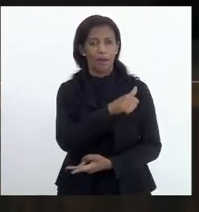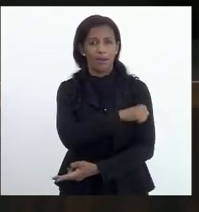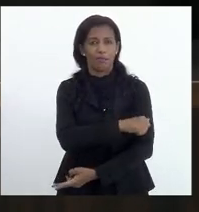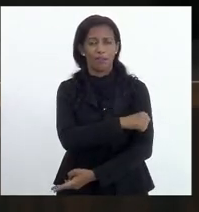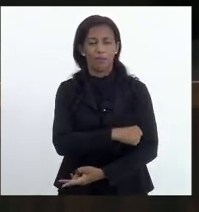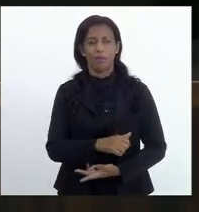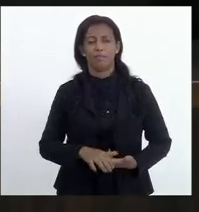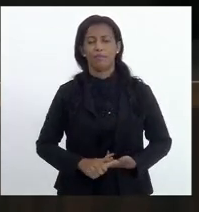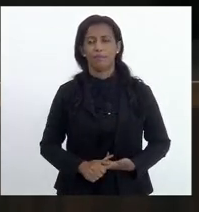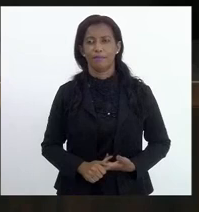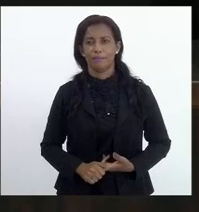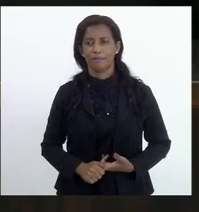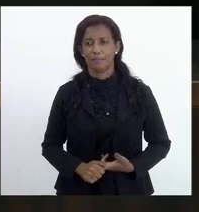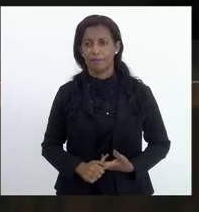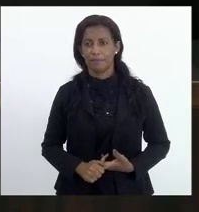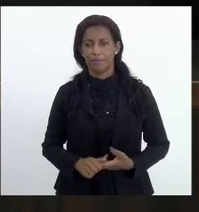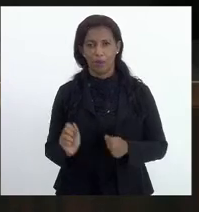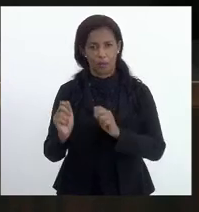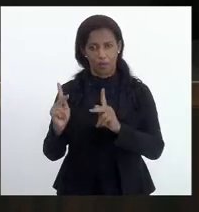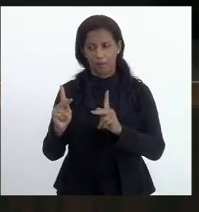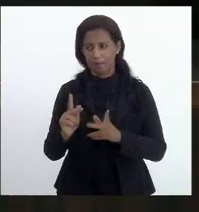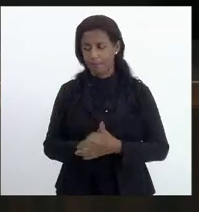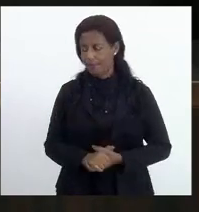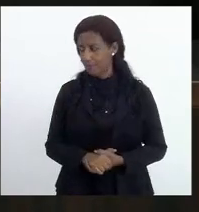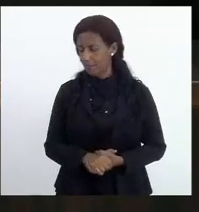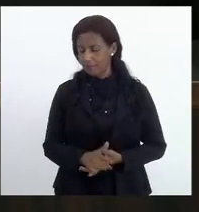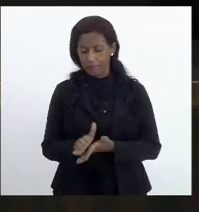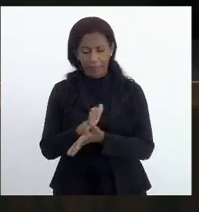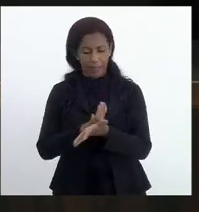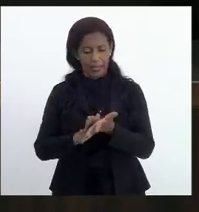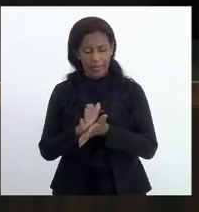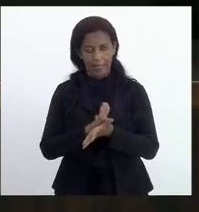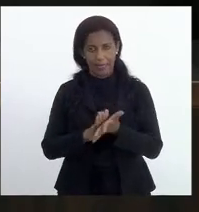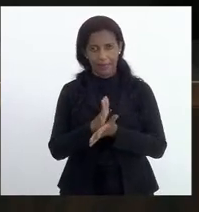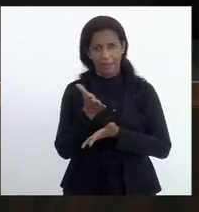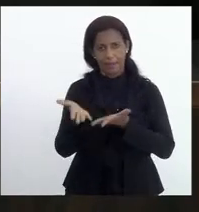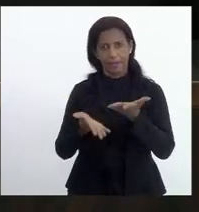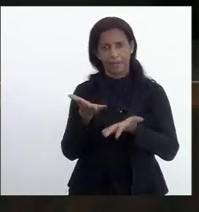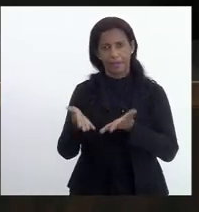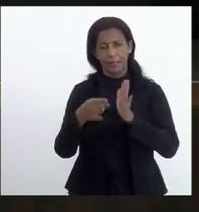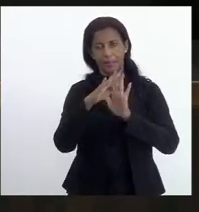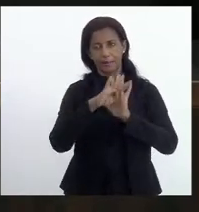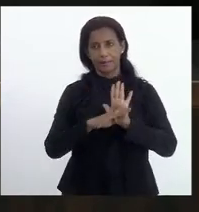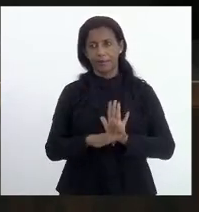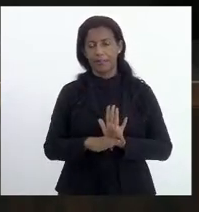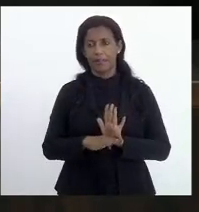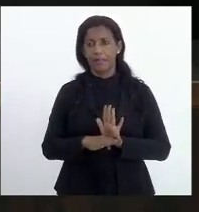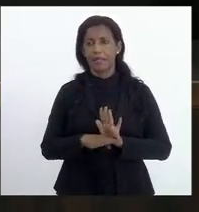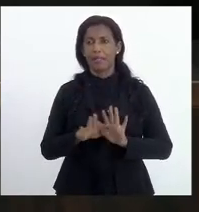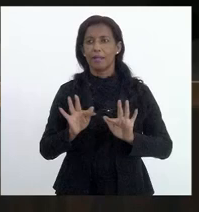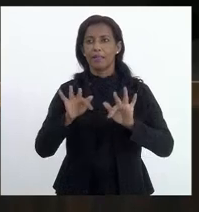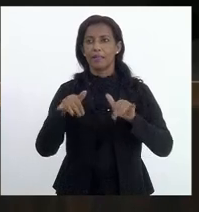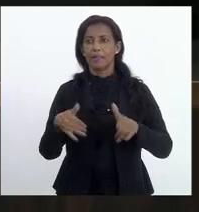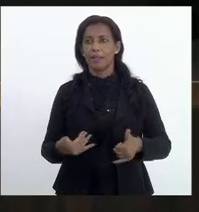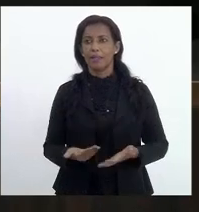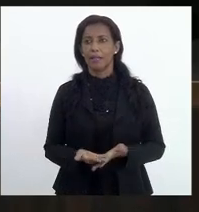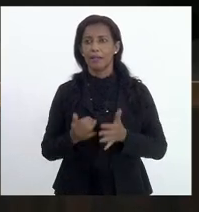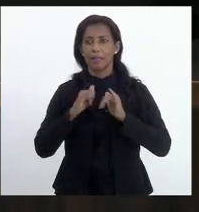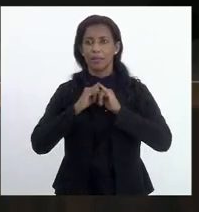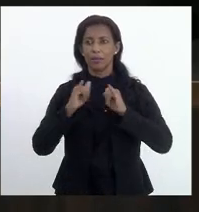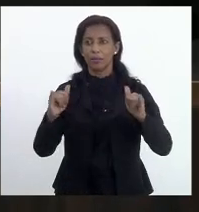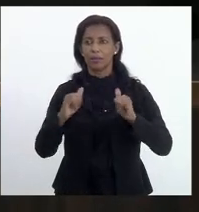Rejane. Ok. Nada mais a tratar na ordem do dia, mesmo está encerrada, a presidência